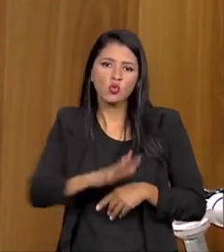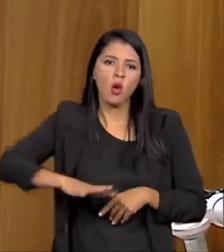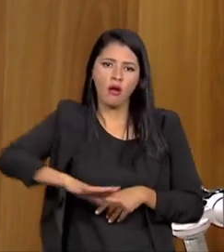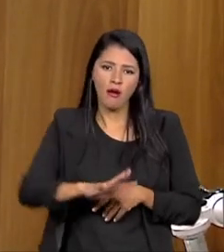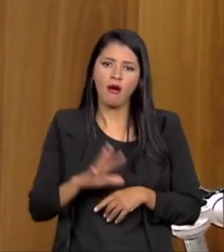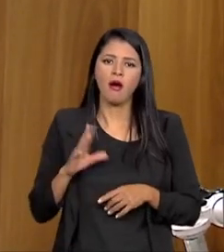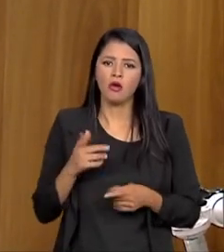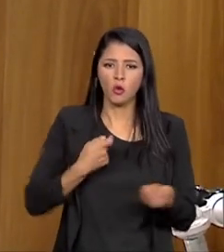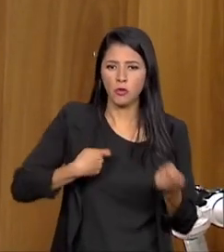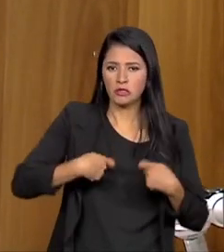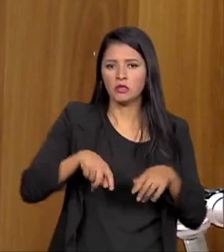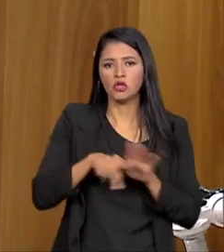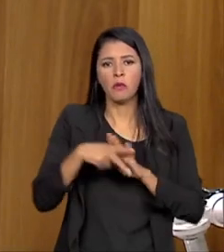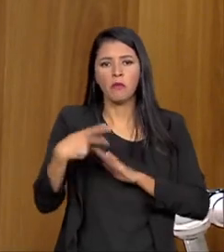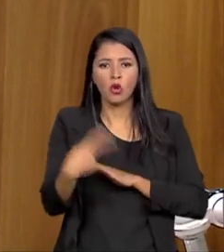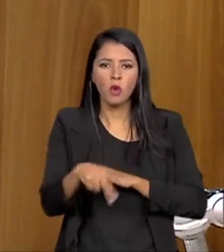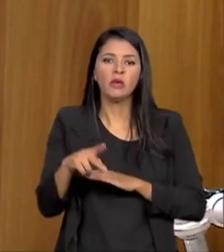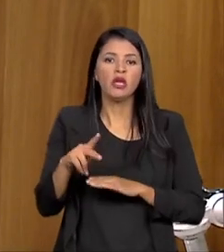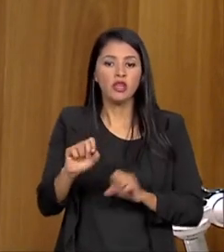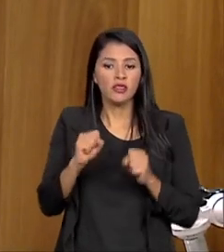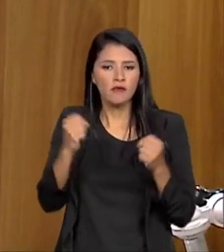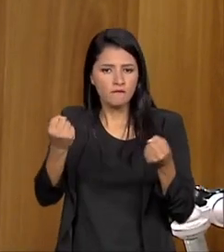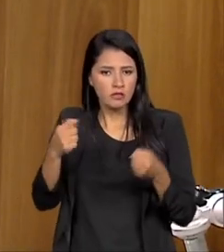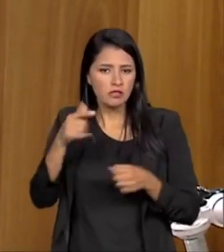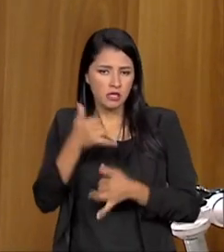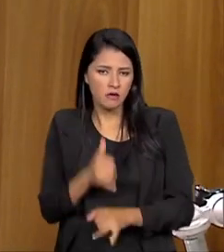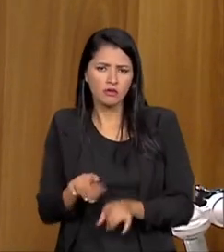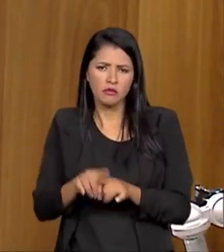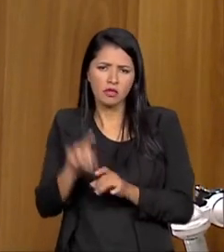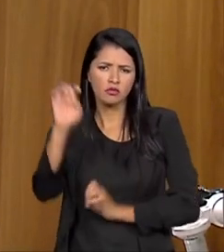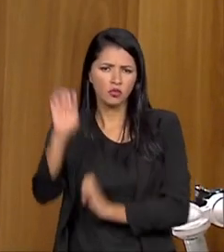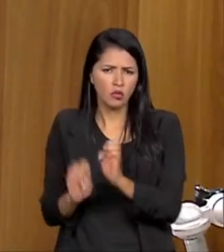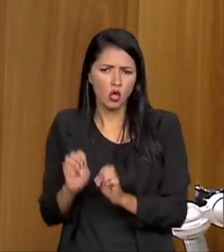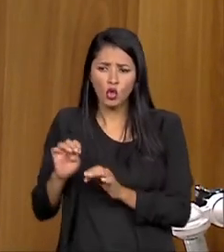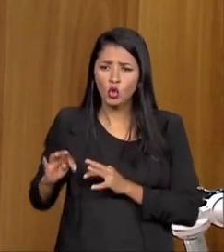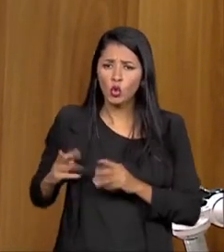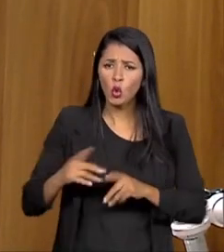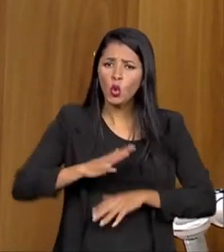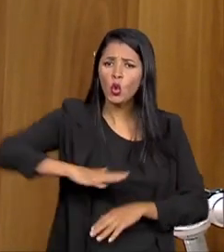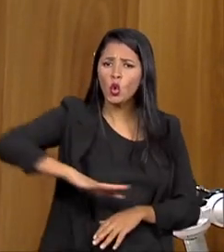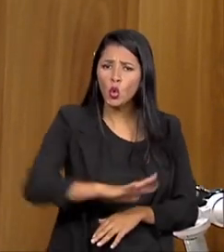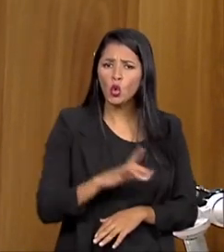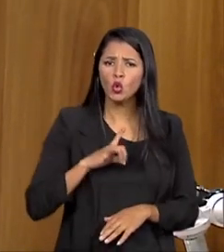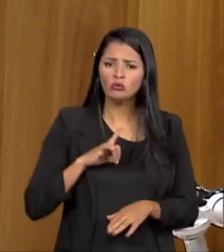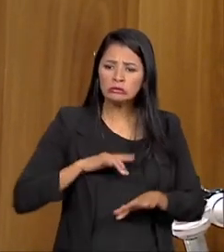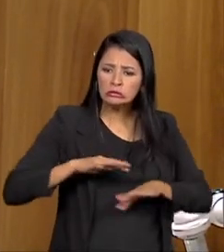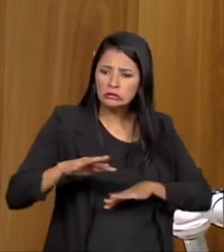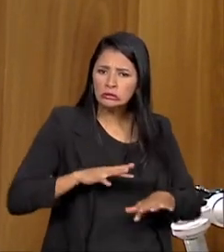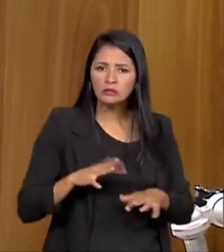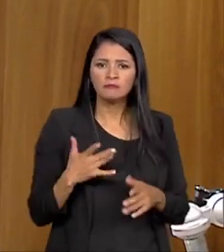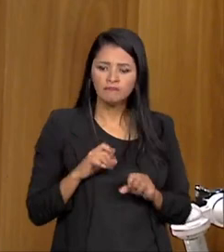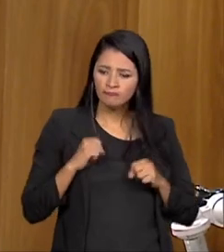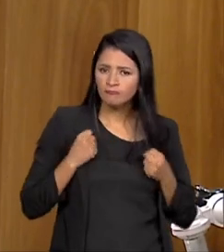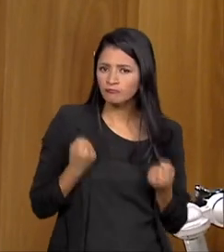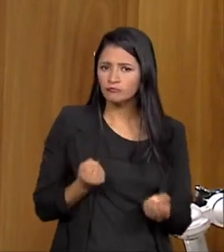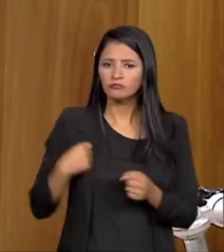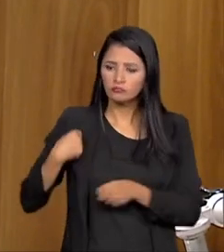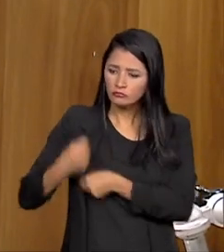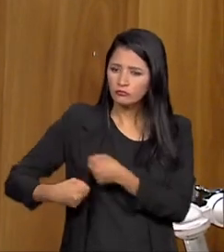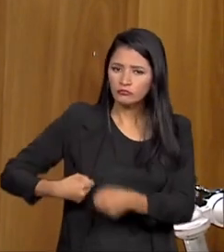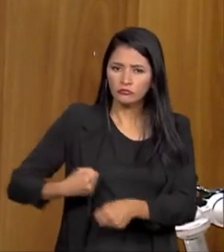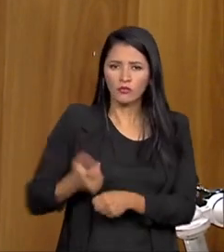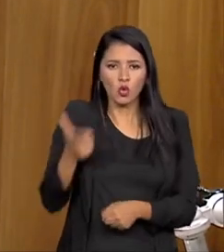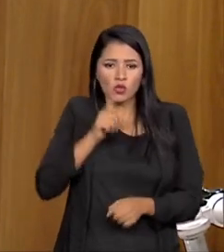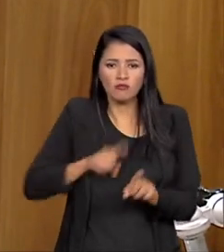Comerciantes de defensivos e os industriais todo setor se mobilizou há vários anos e conseguiu bater